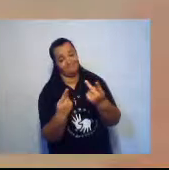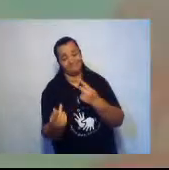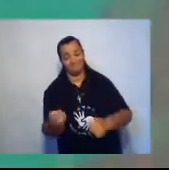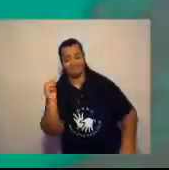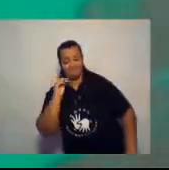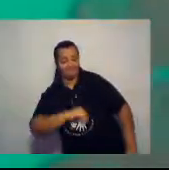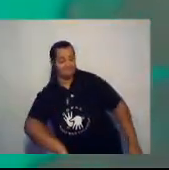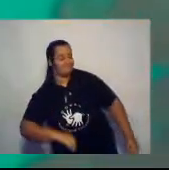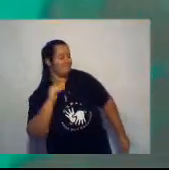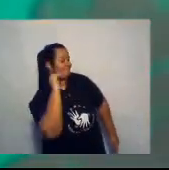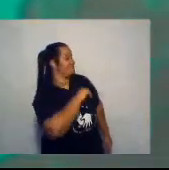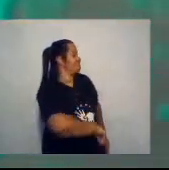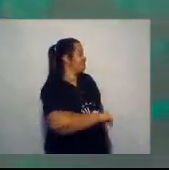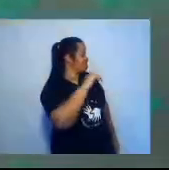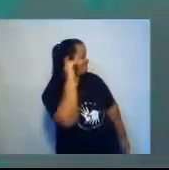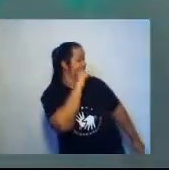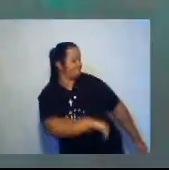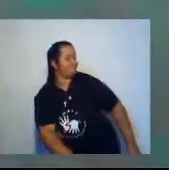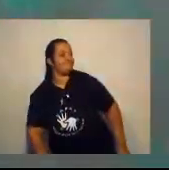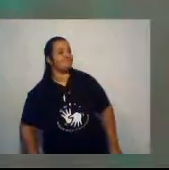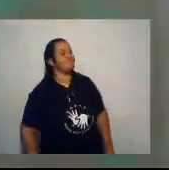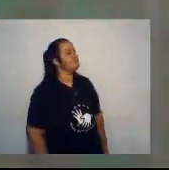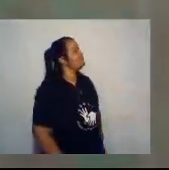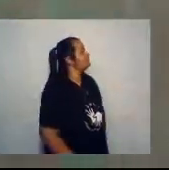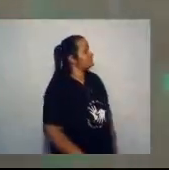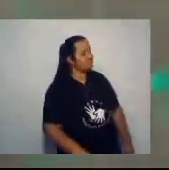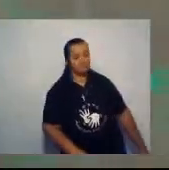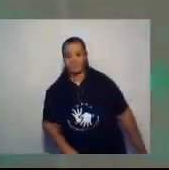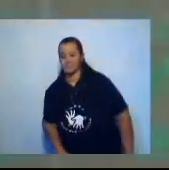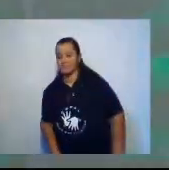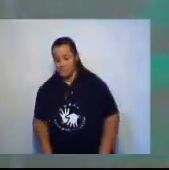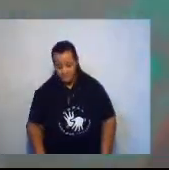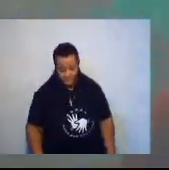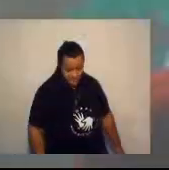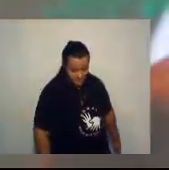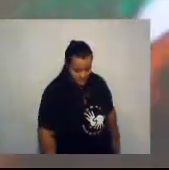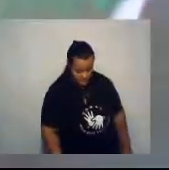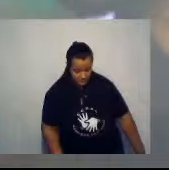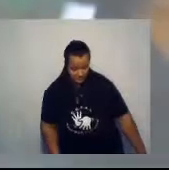dá prejuízo. Só me dá prejuízo.